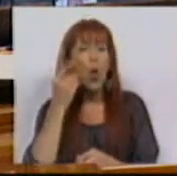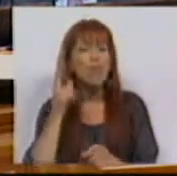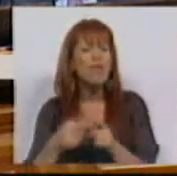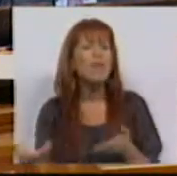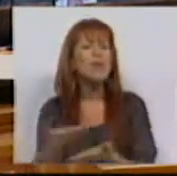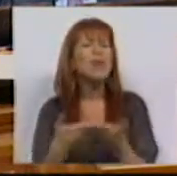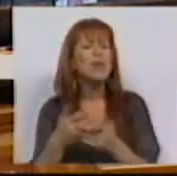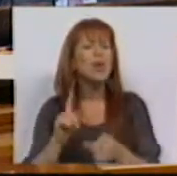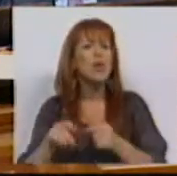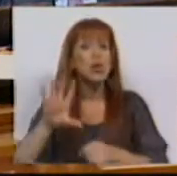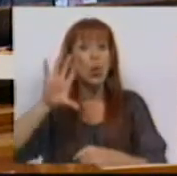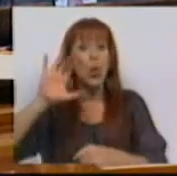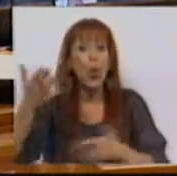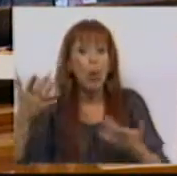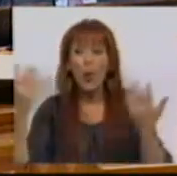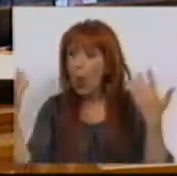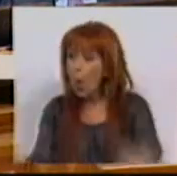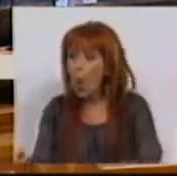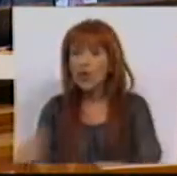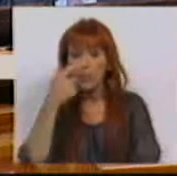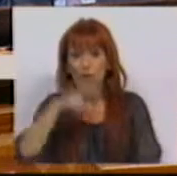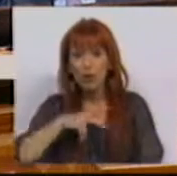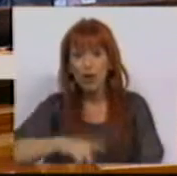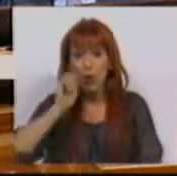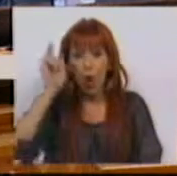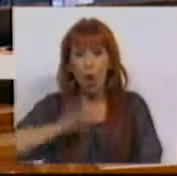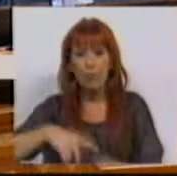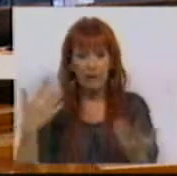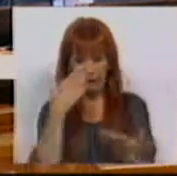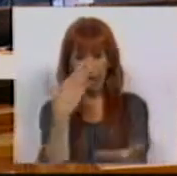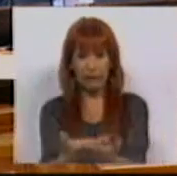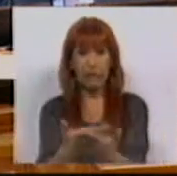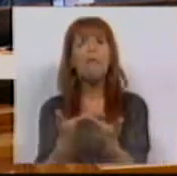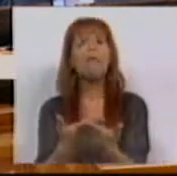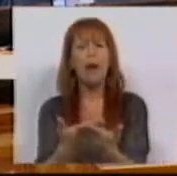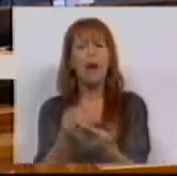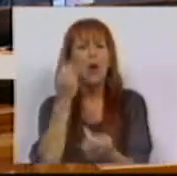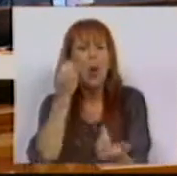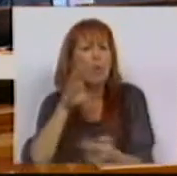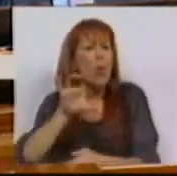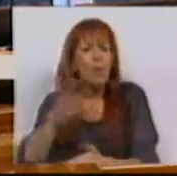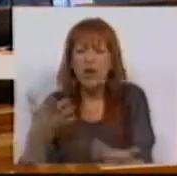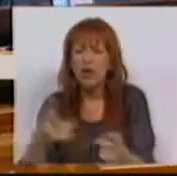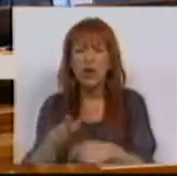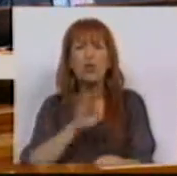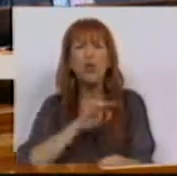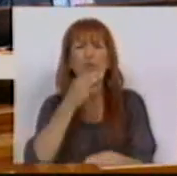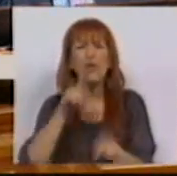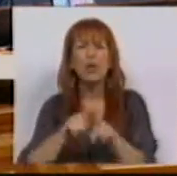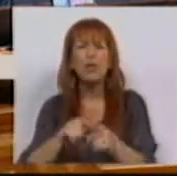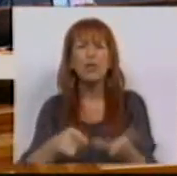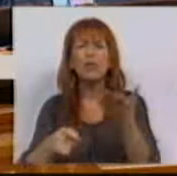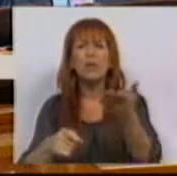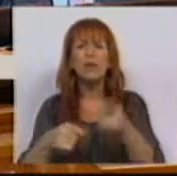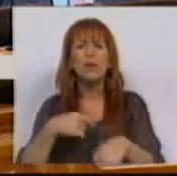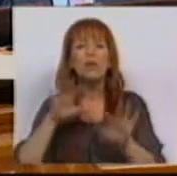vamos lidar com o país que hoje as portuguesas e os portugueses têm que enfrentar? Com o país, e o senhor ainda falou do futuro. Estou a